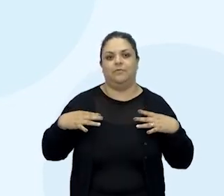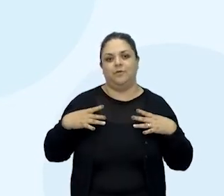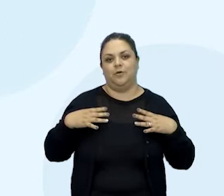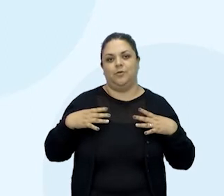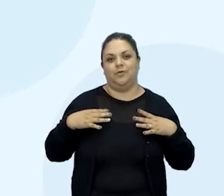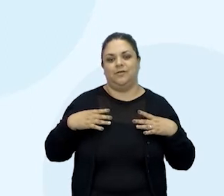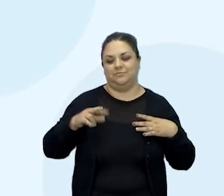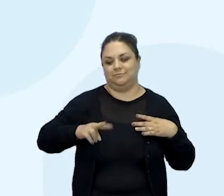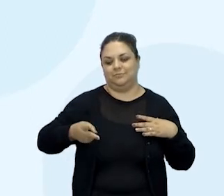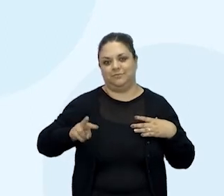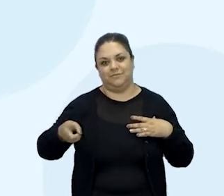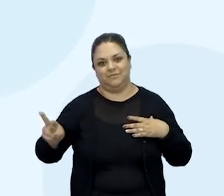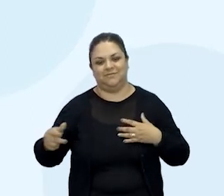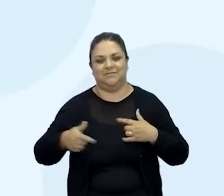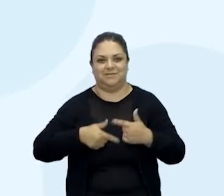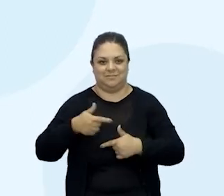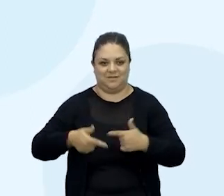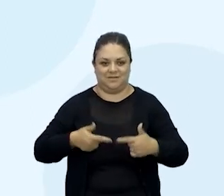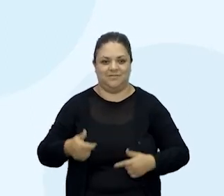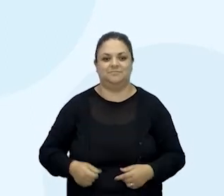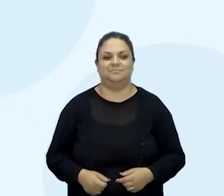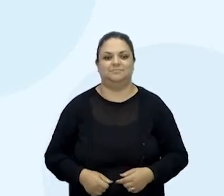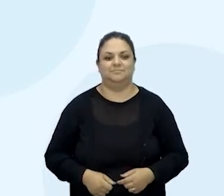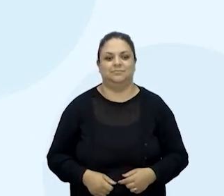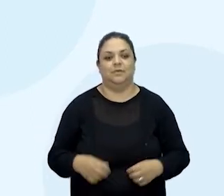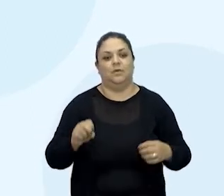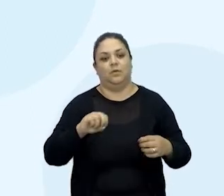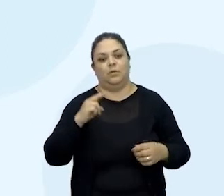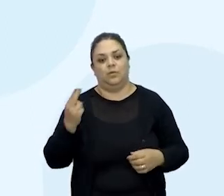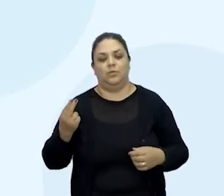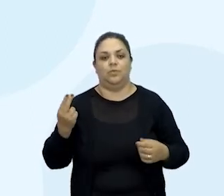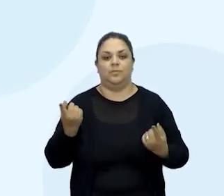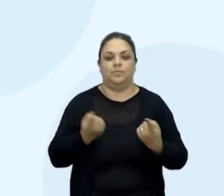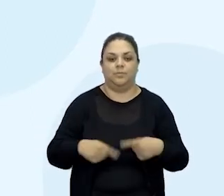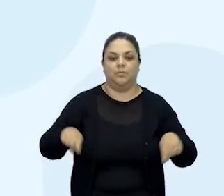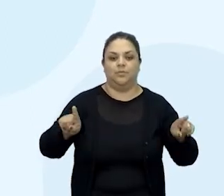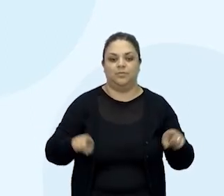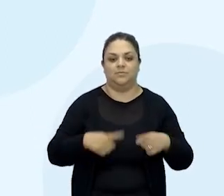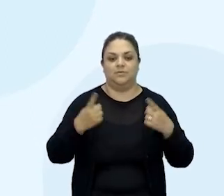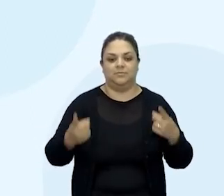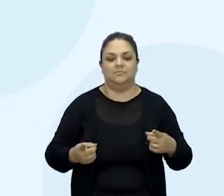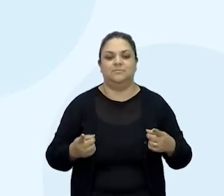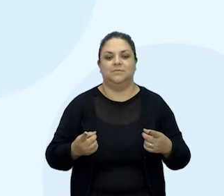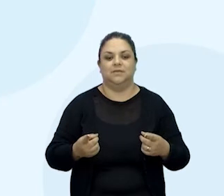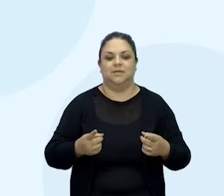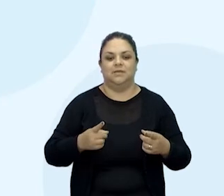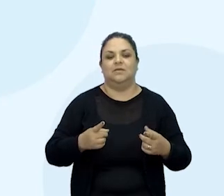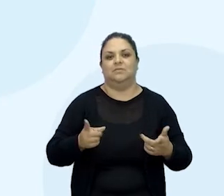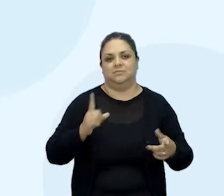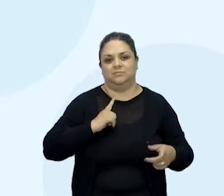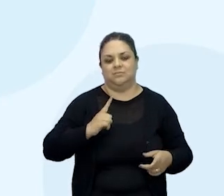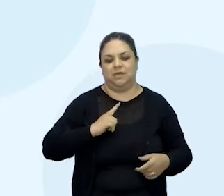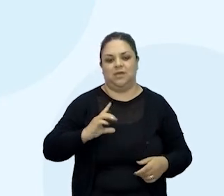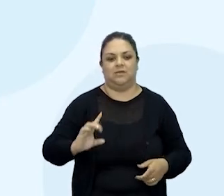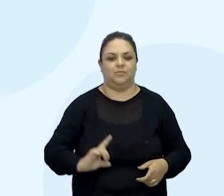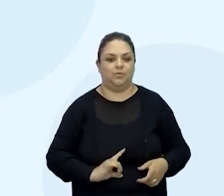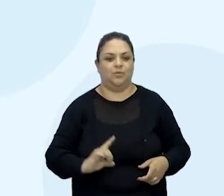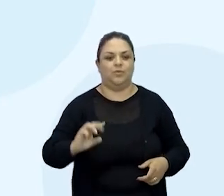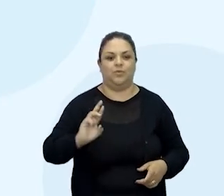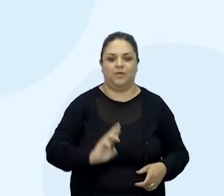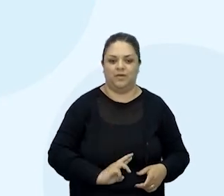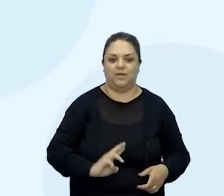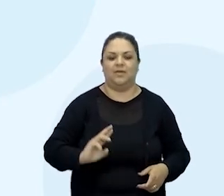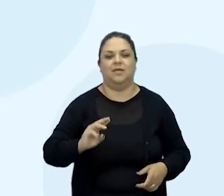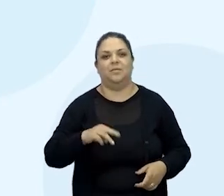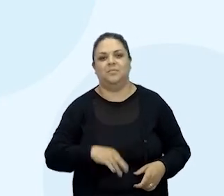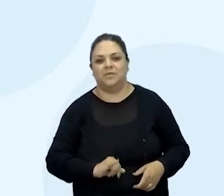férias. Também pode ser usado em música, série de notas dispostas em determinada ordem. Na notação